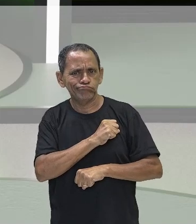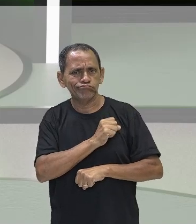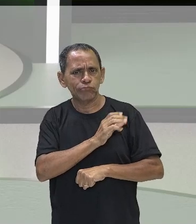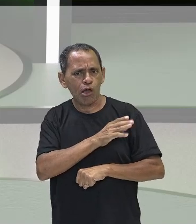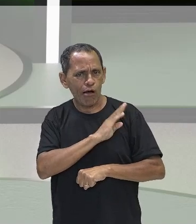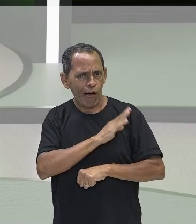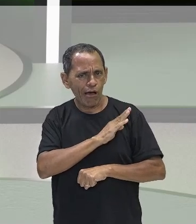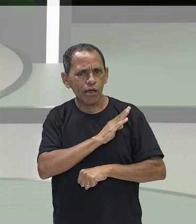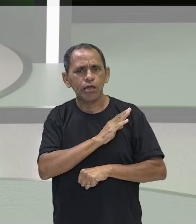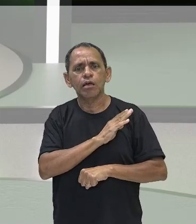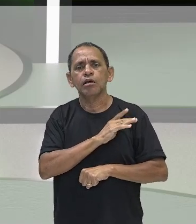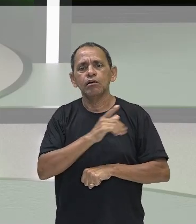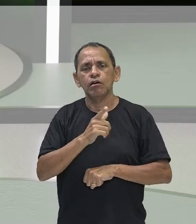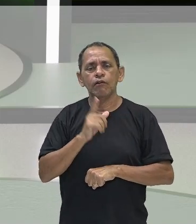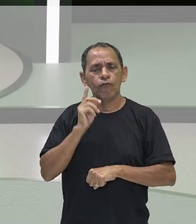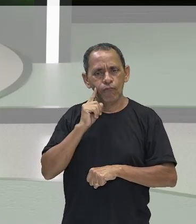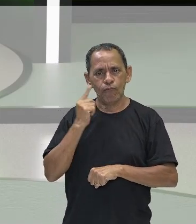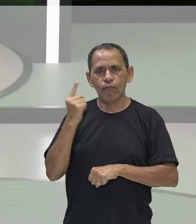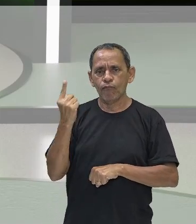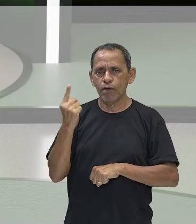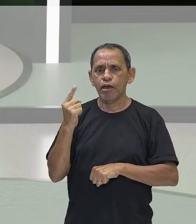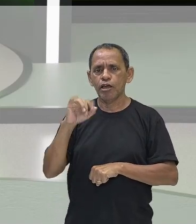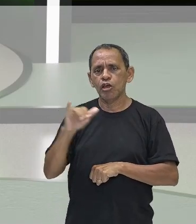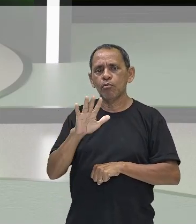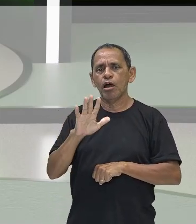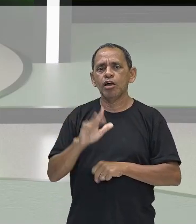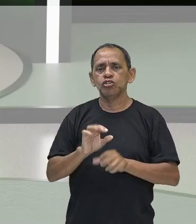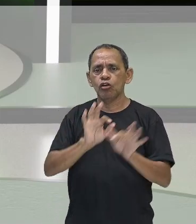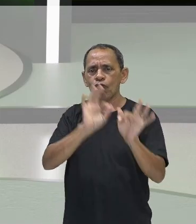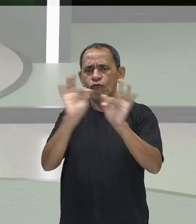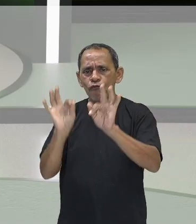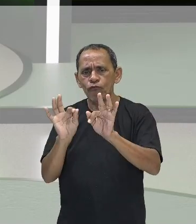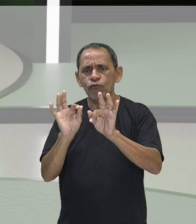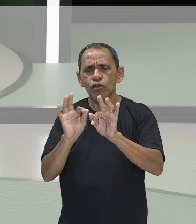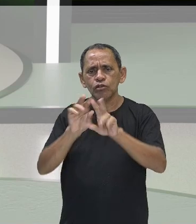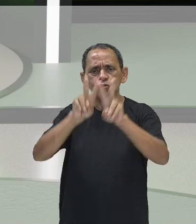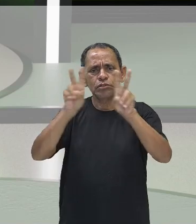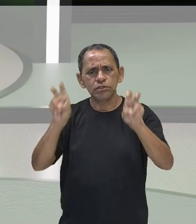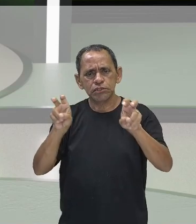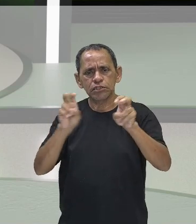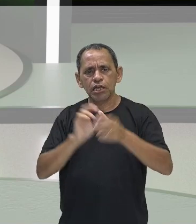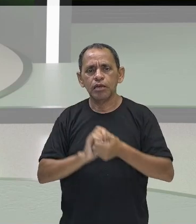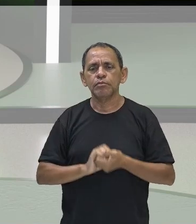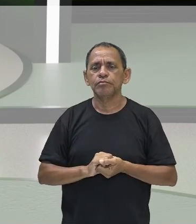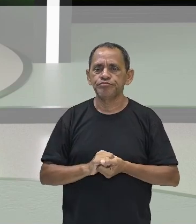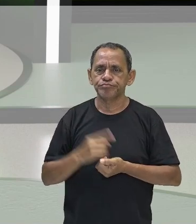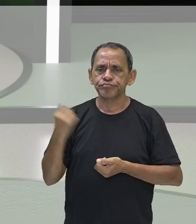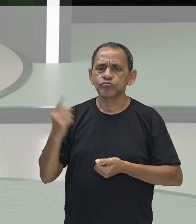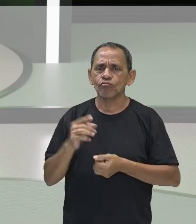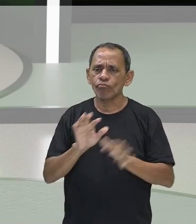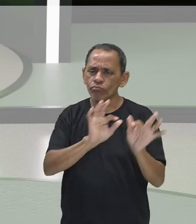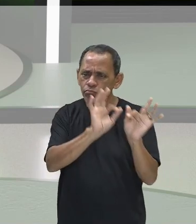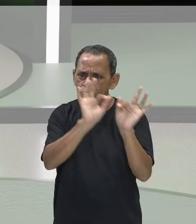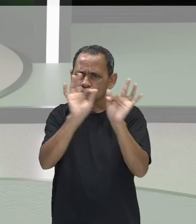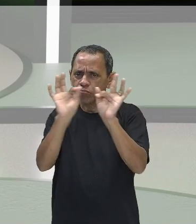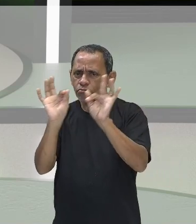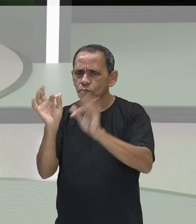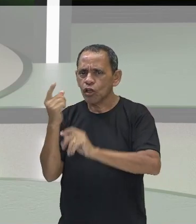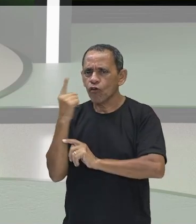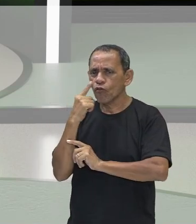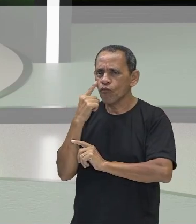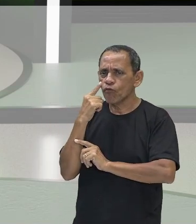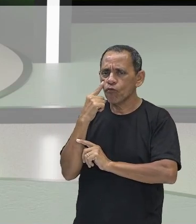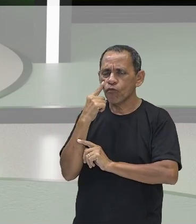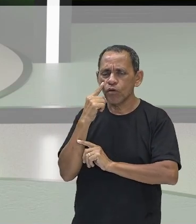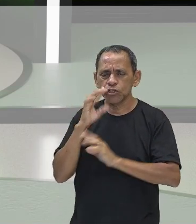aqui nesta nossa imagem, ó, nesse nosso vídeo, né, sobre esse sistema circulatório. Vocês estão vendo aí durante